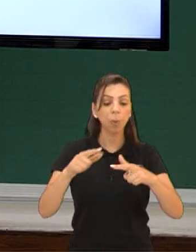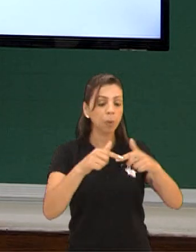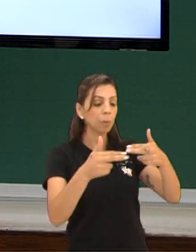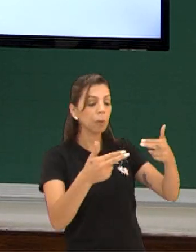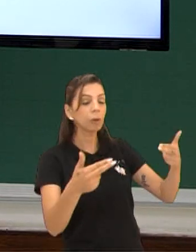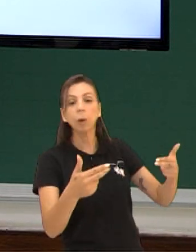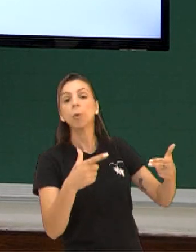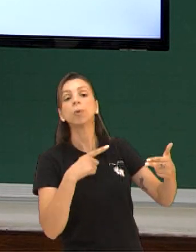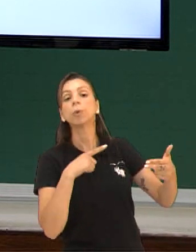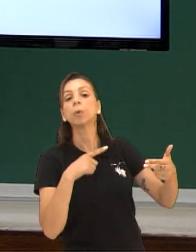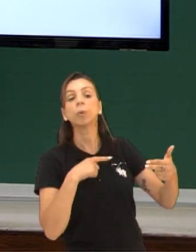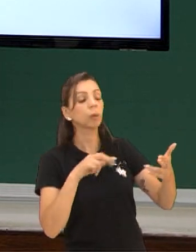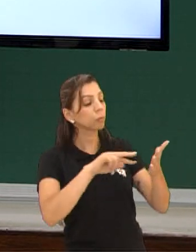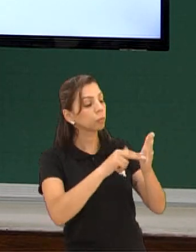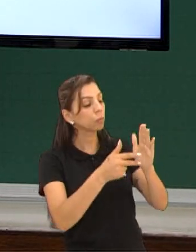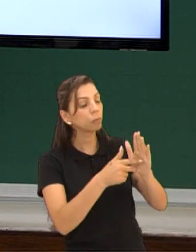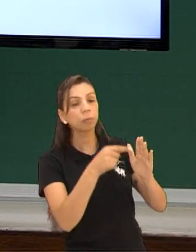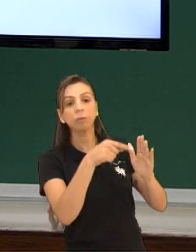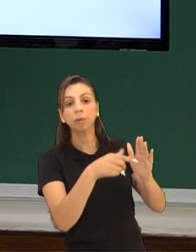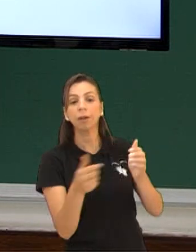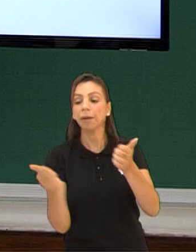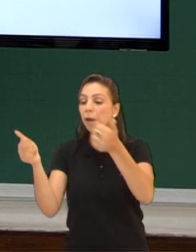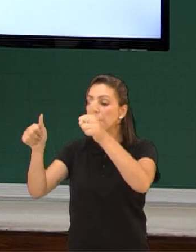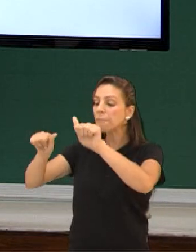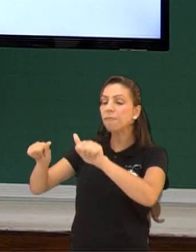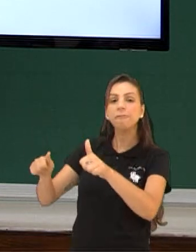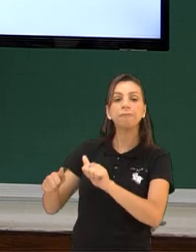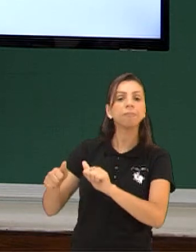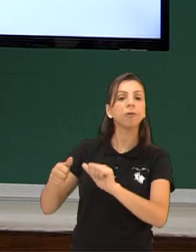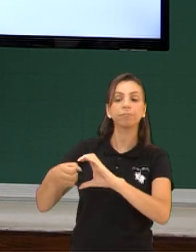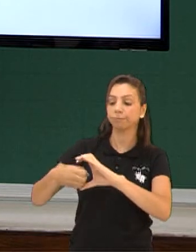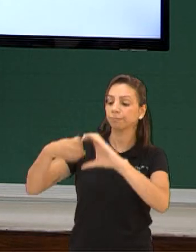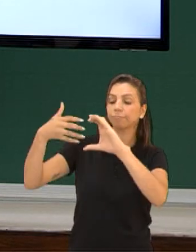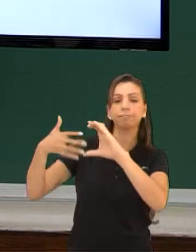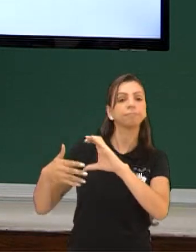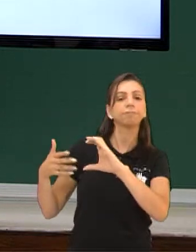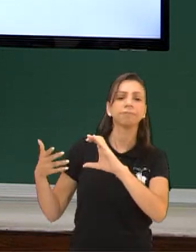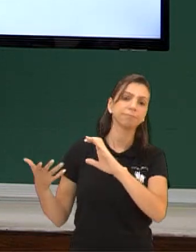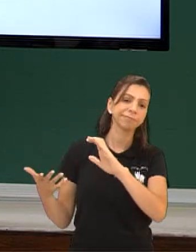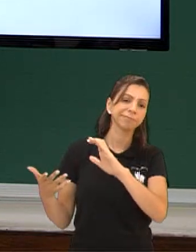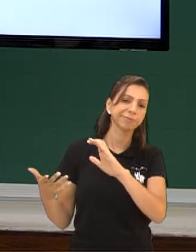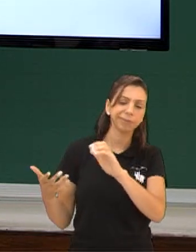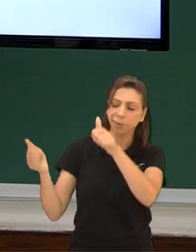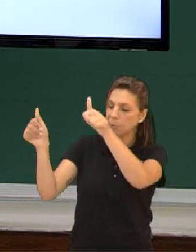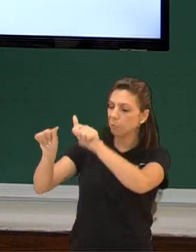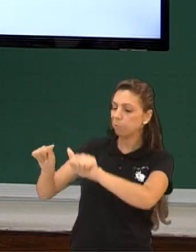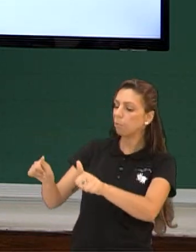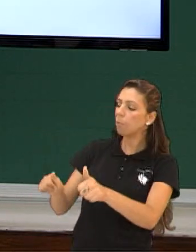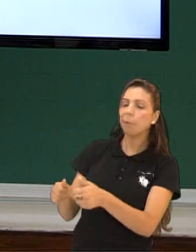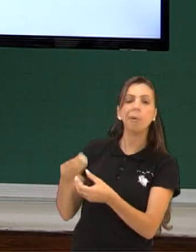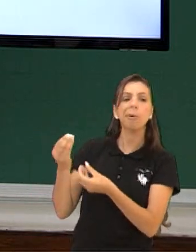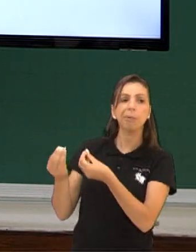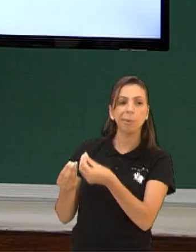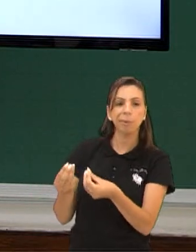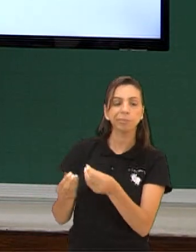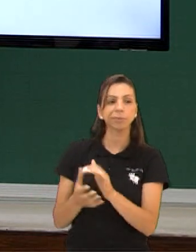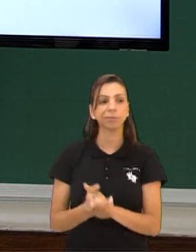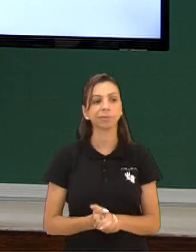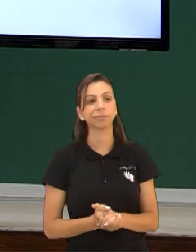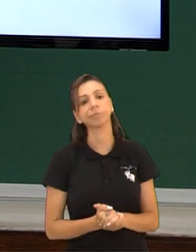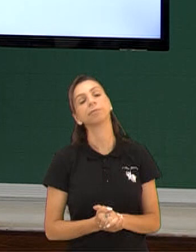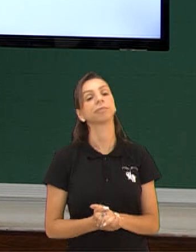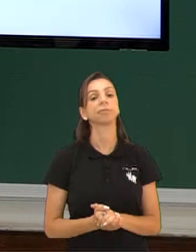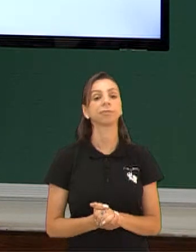das coisas, né? E a forma é exatamente aquilo que caracteriza elas, até mesmo de forma estética, o que elas são, beleza?